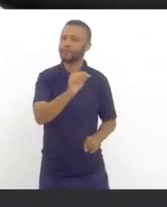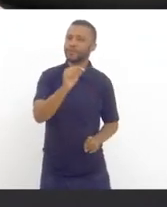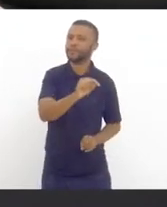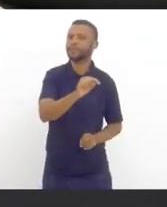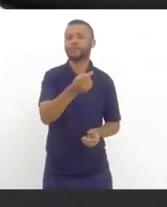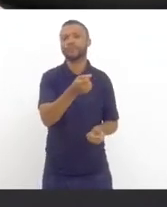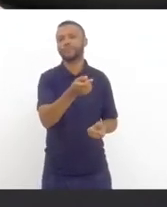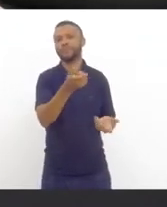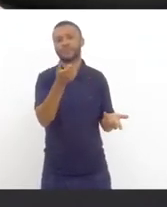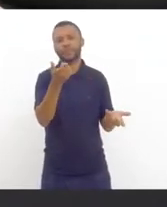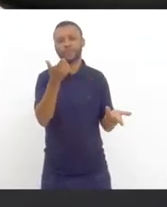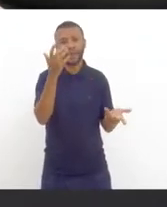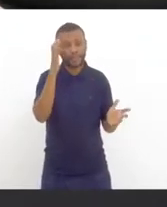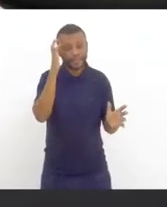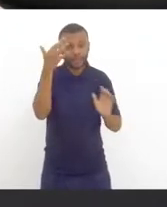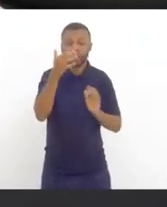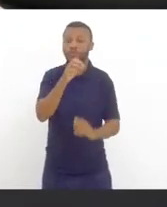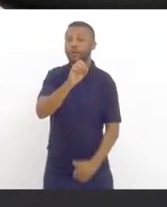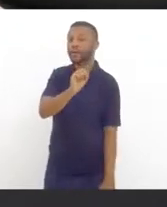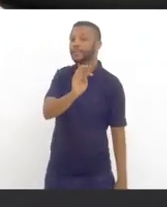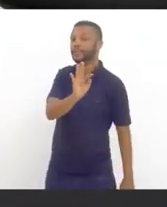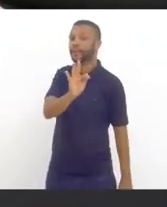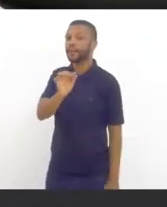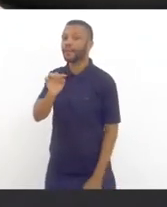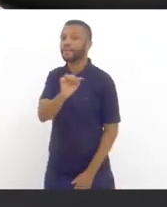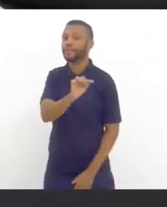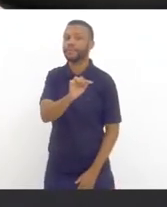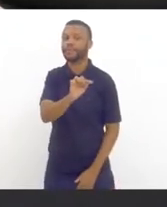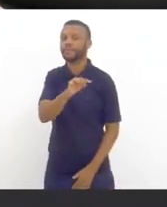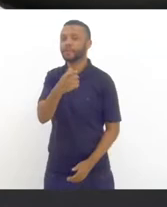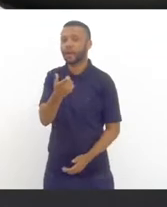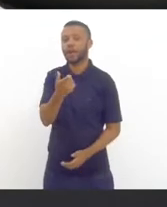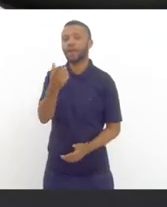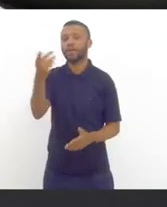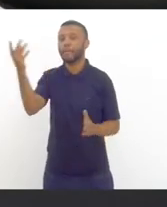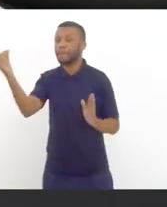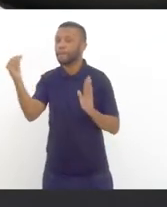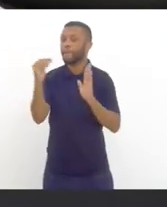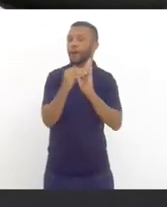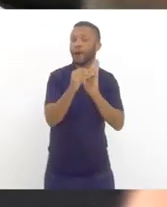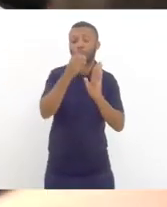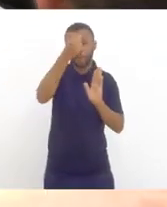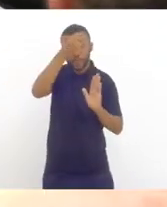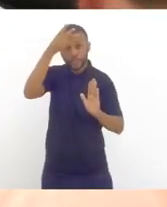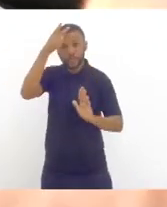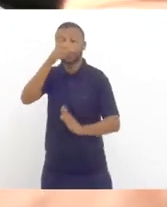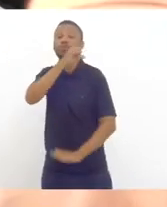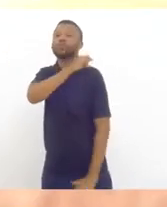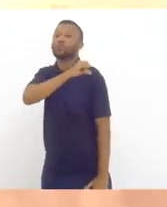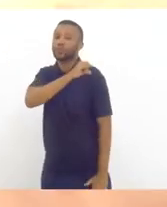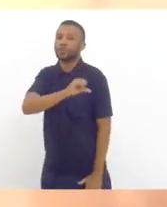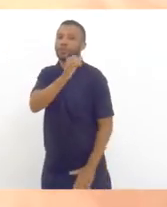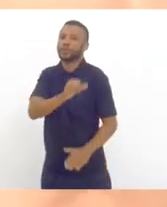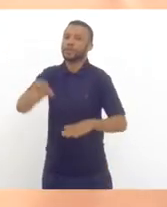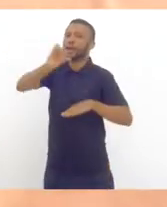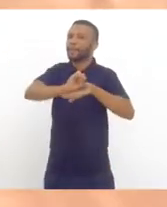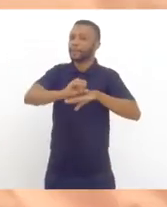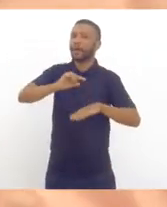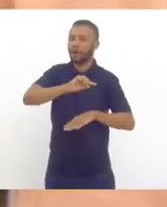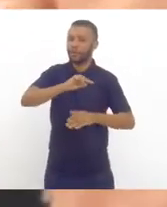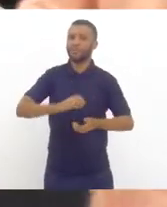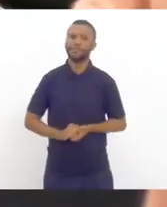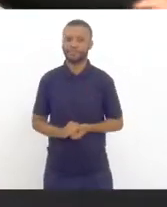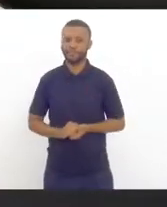da decisão do Supremo e a entrada do município da capital. E